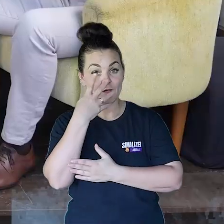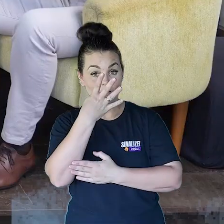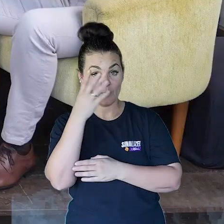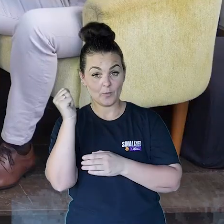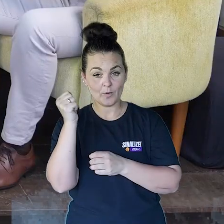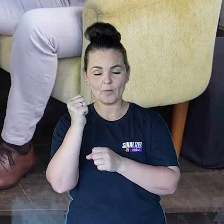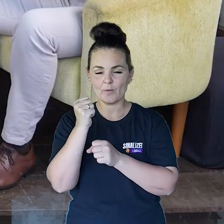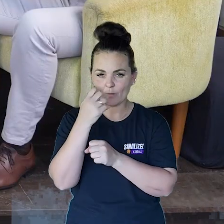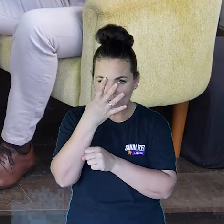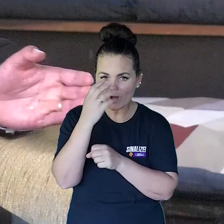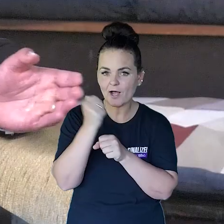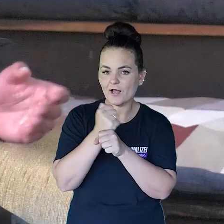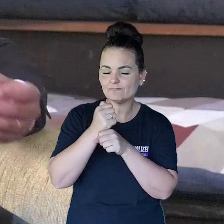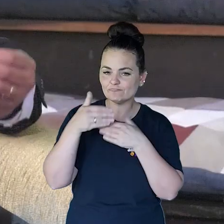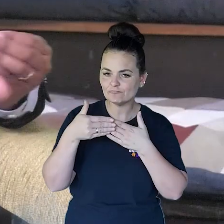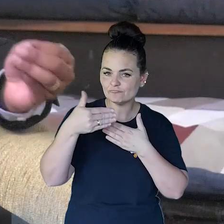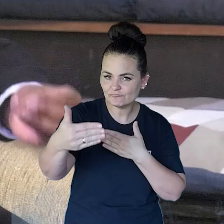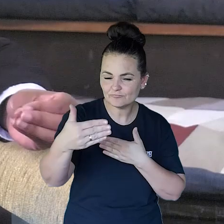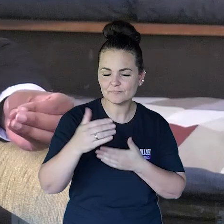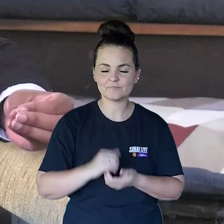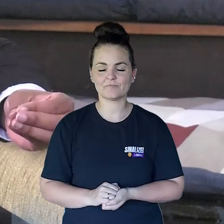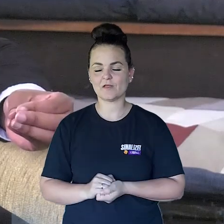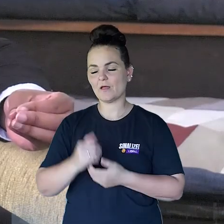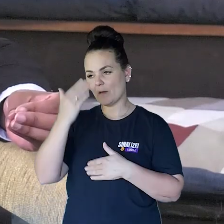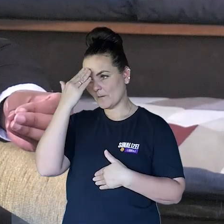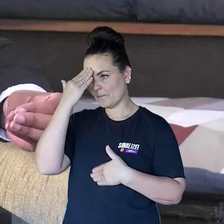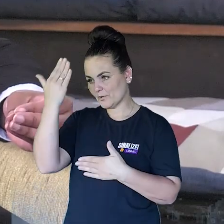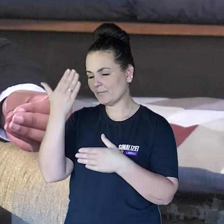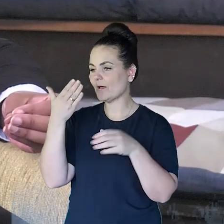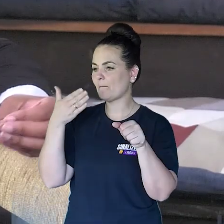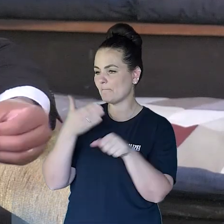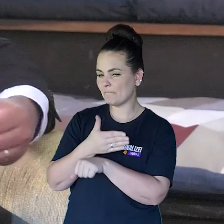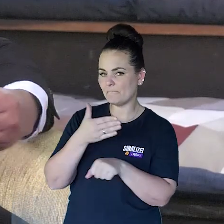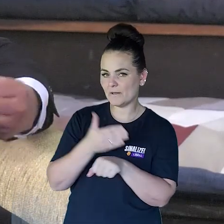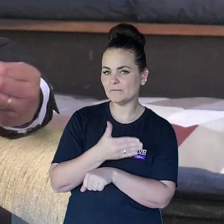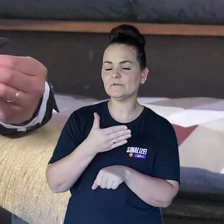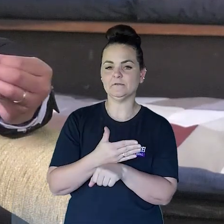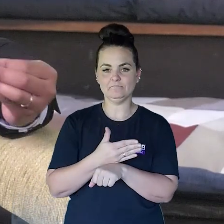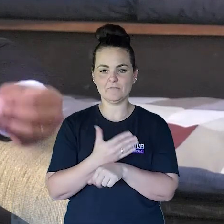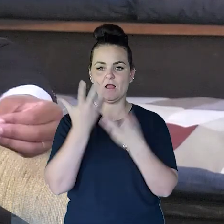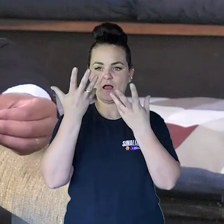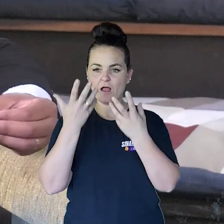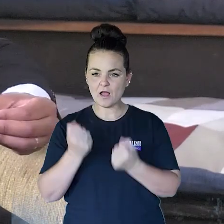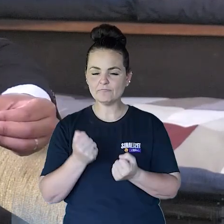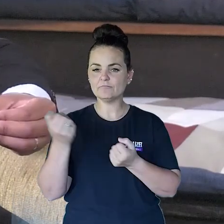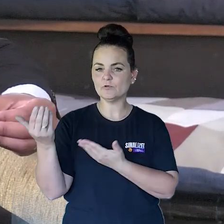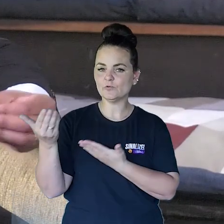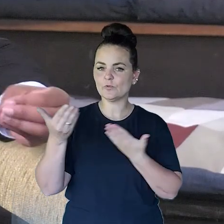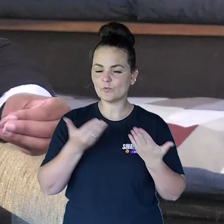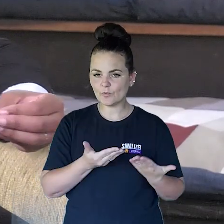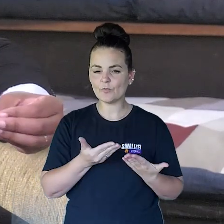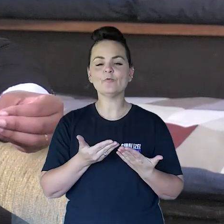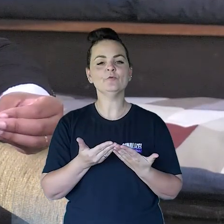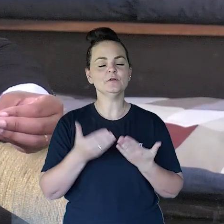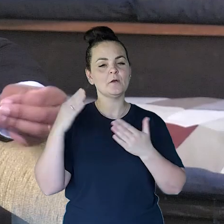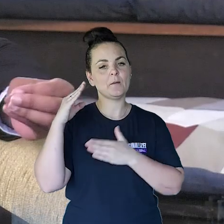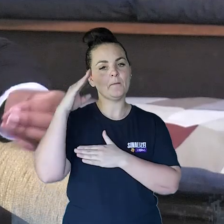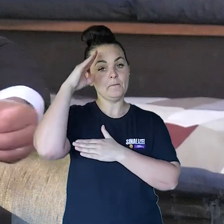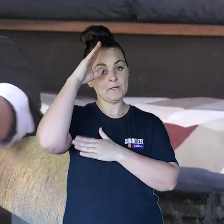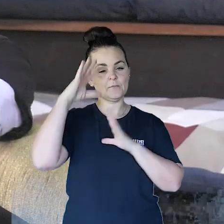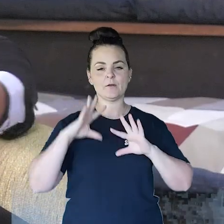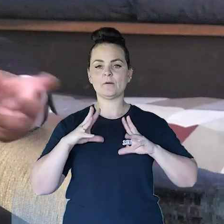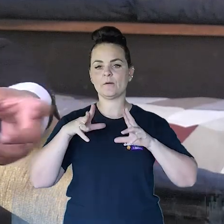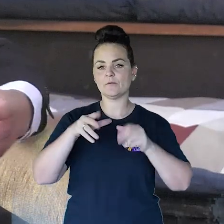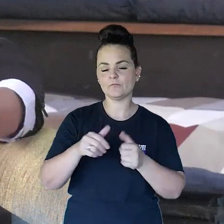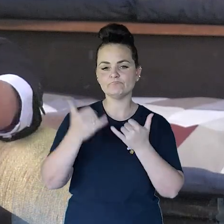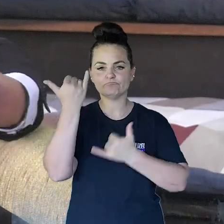anos. Vereador Almeida, muito obrigado pela sua participação conosco, por ter aceito o convite e principalmente